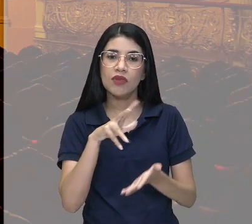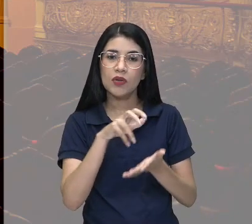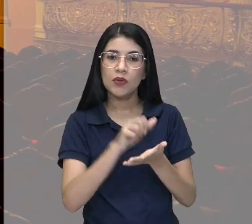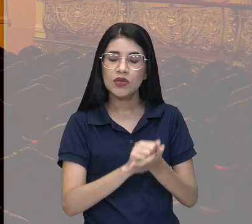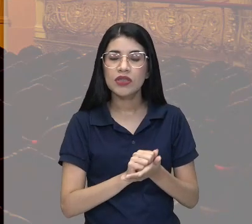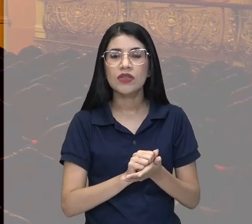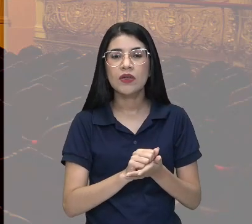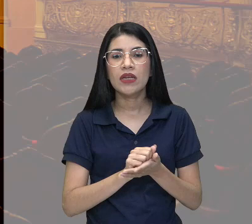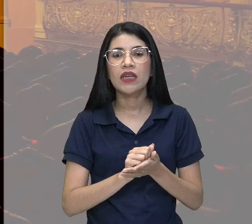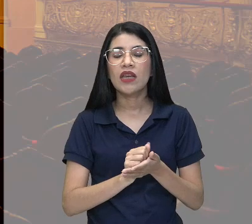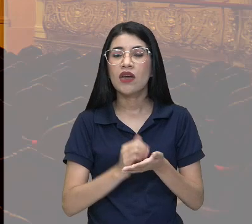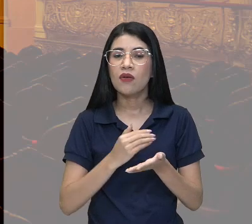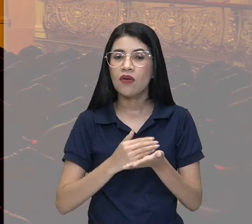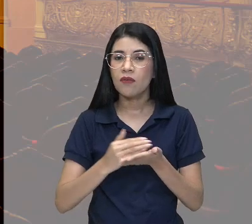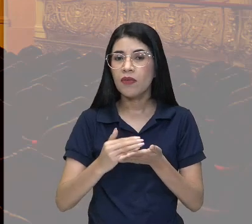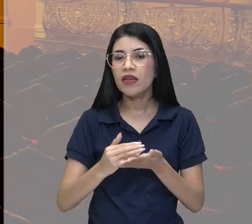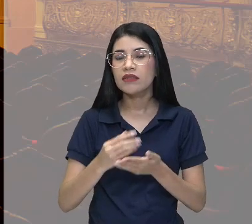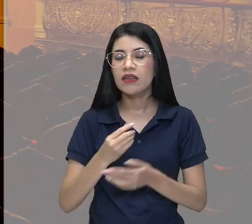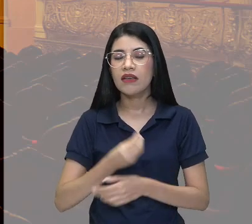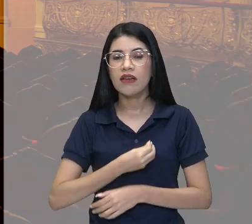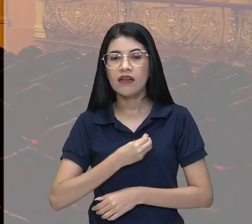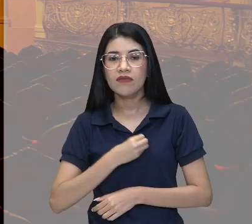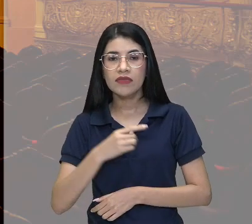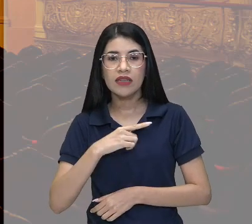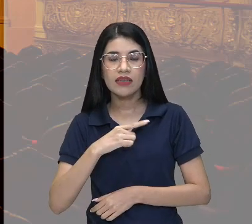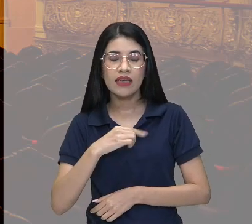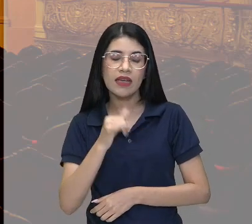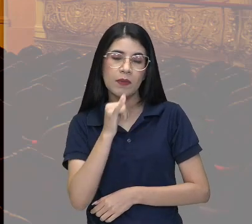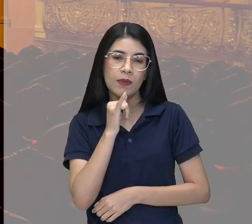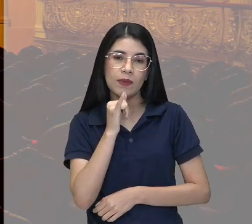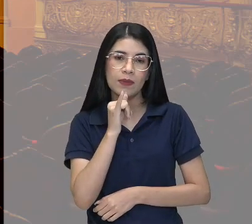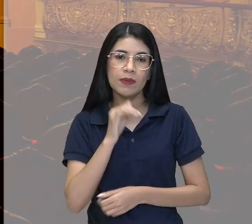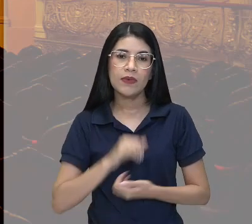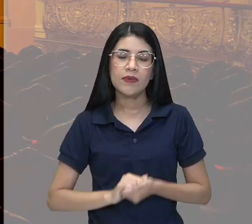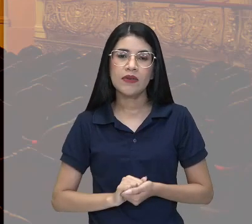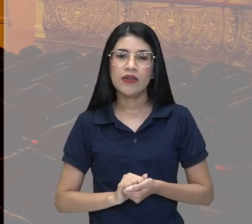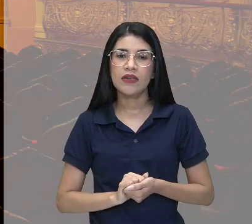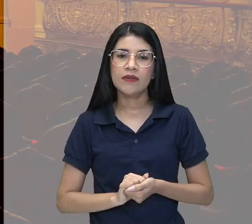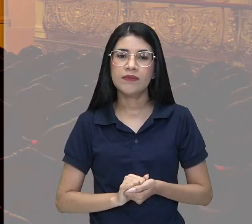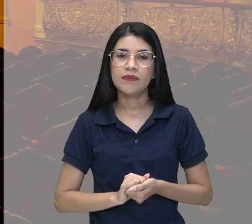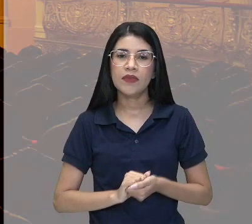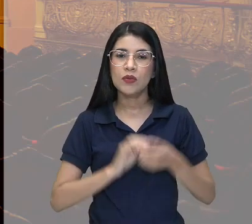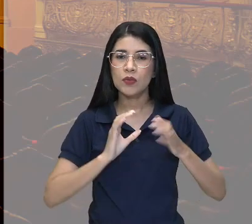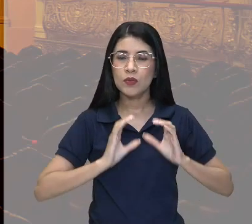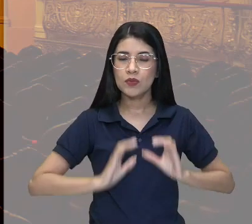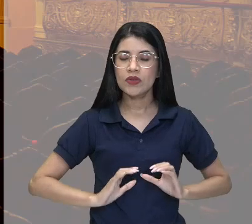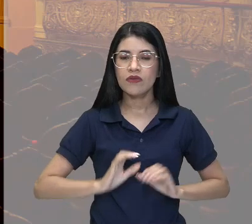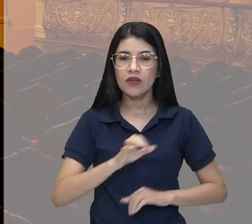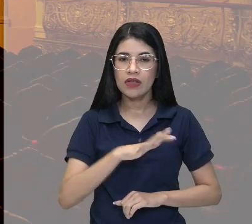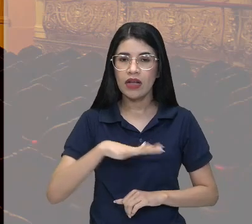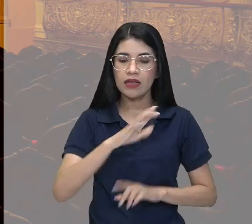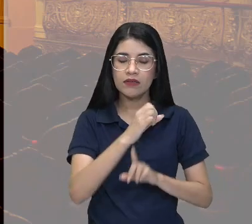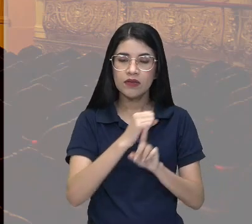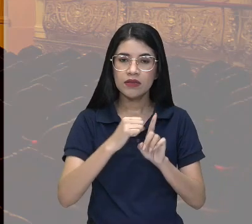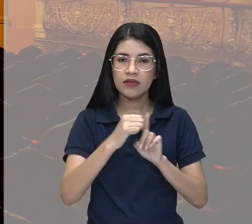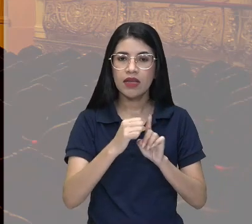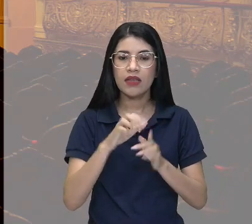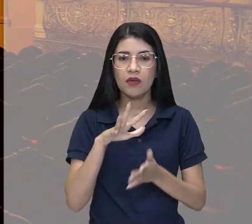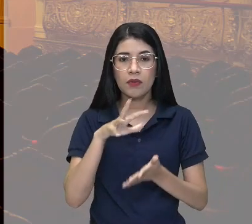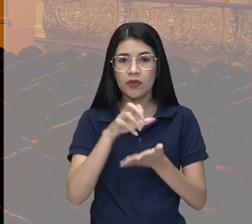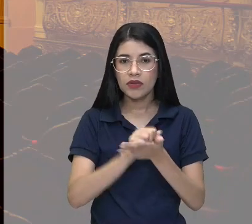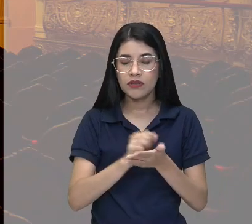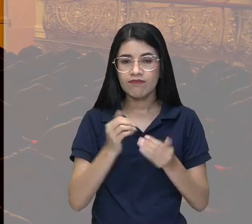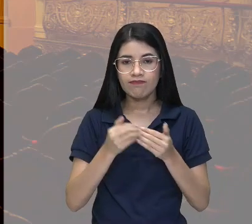vai existir no lado, vamos dizer, civil, né, da pessoa, quando ela é registrada. Então, o